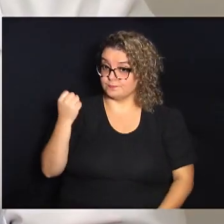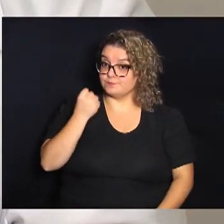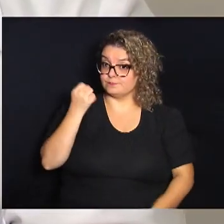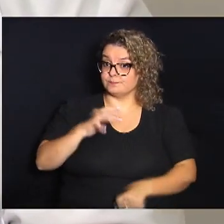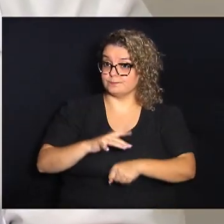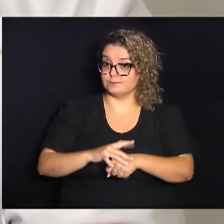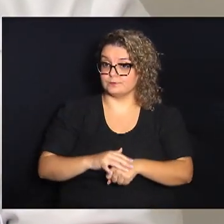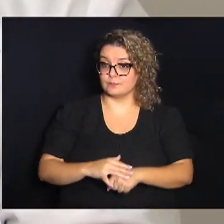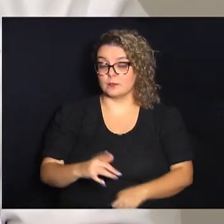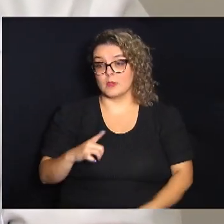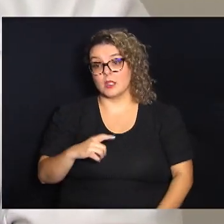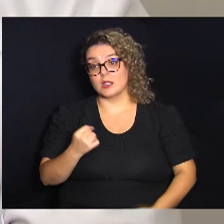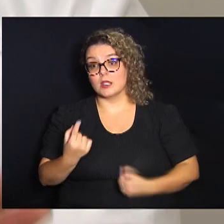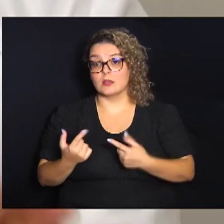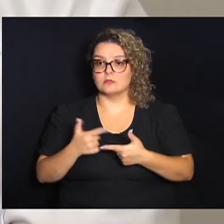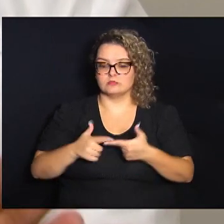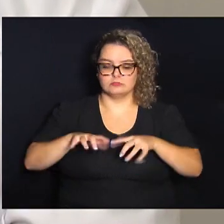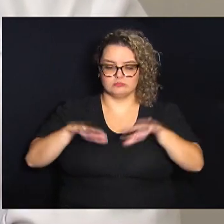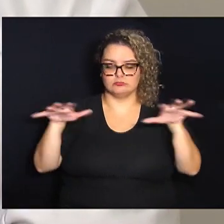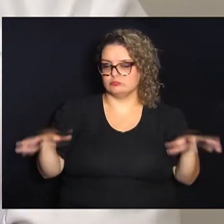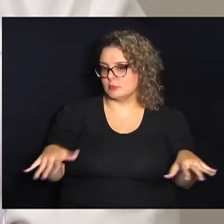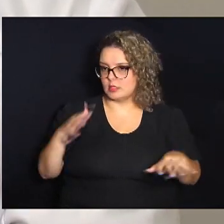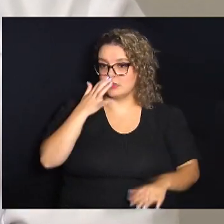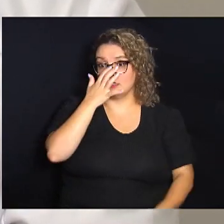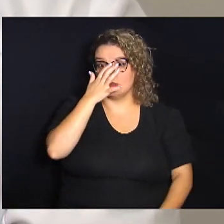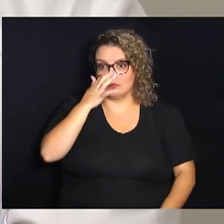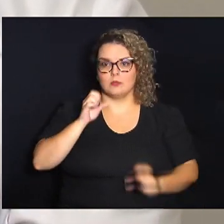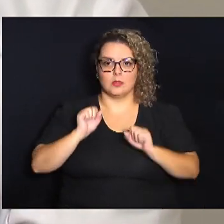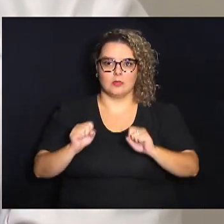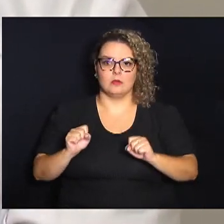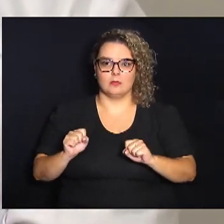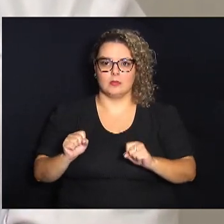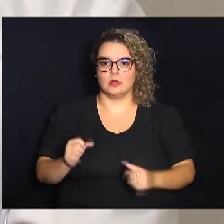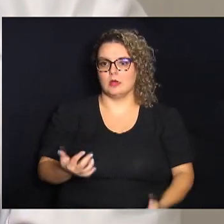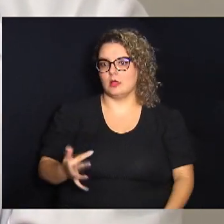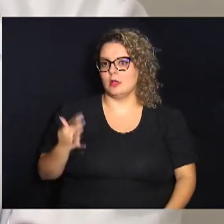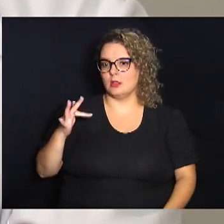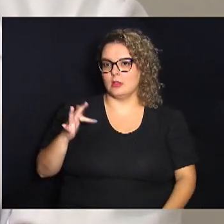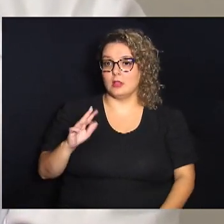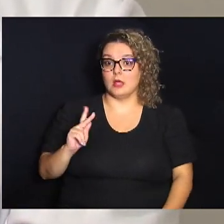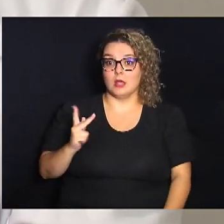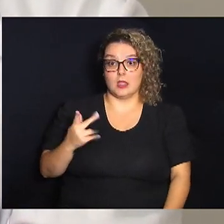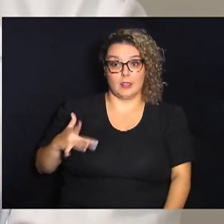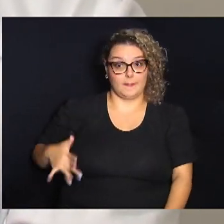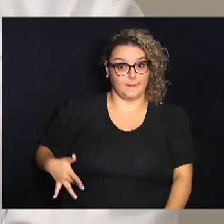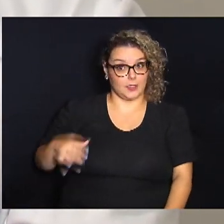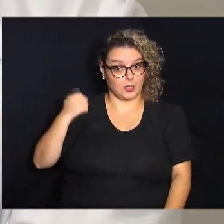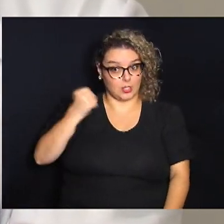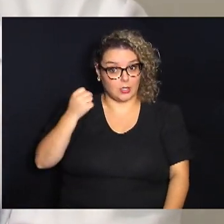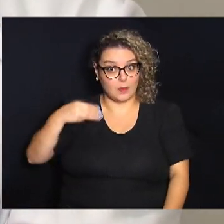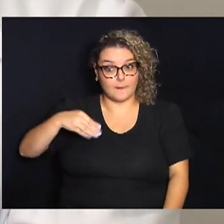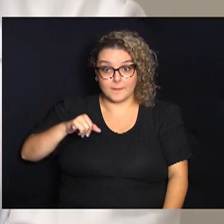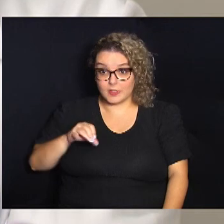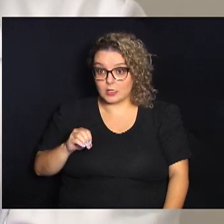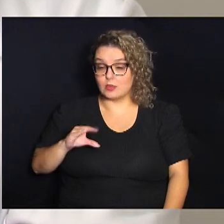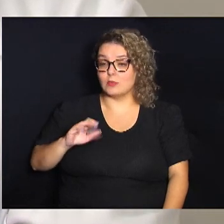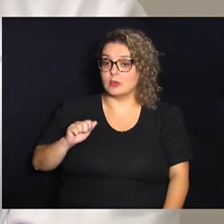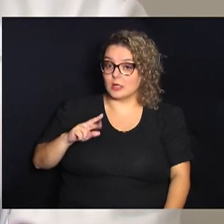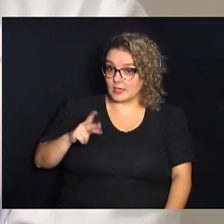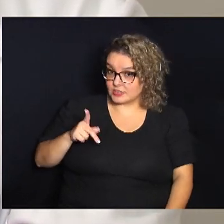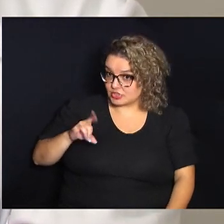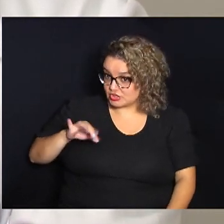doença. Você tem algumas divisões, né? Você pode ter lesões de órgão-alvo, por exemplo, ter uma hepatite grave, uma miocardite, uma